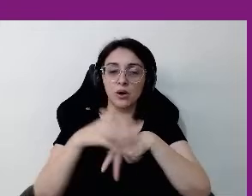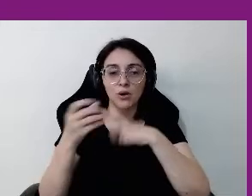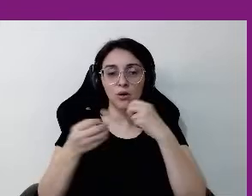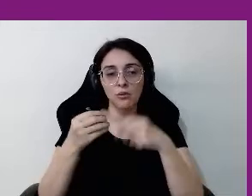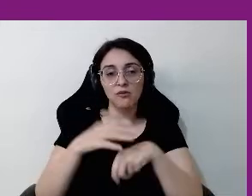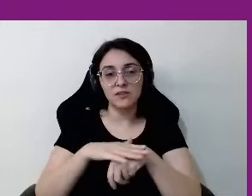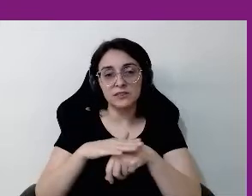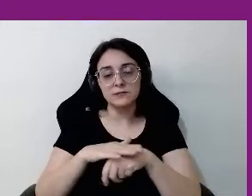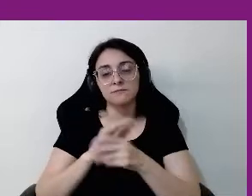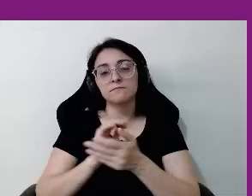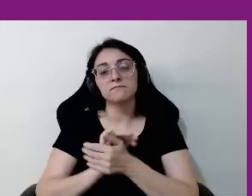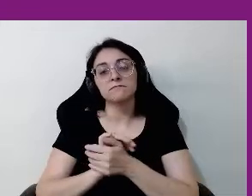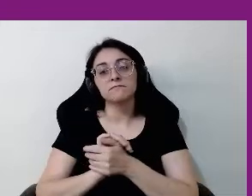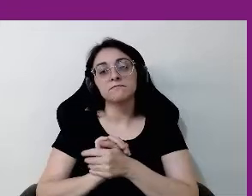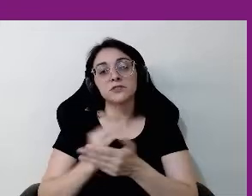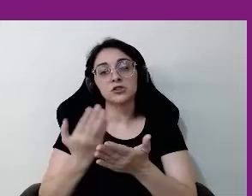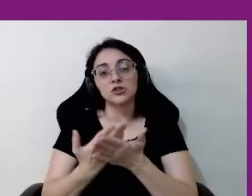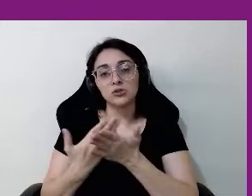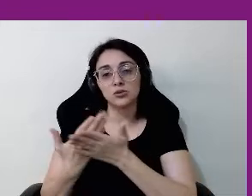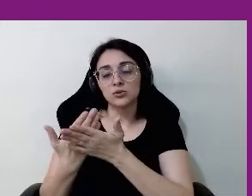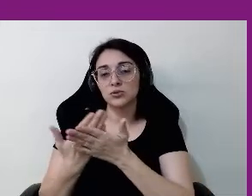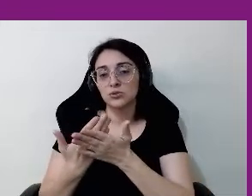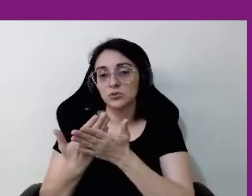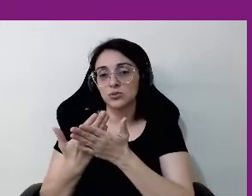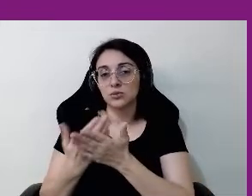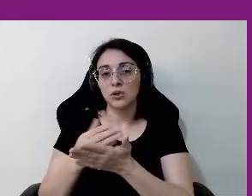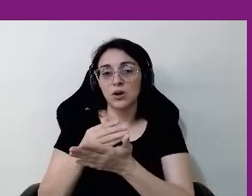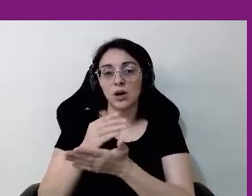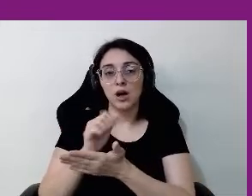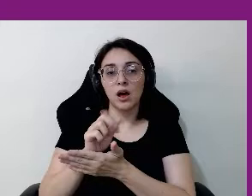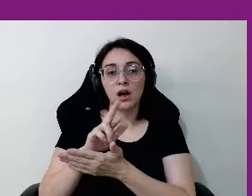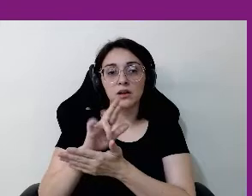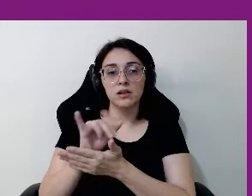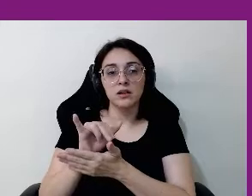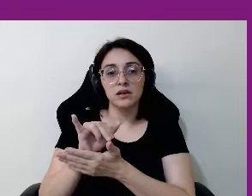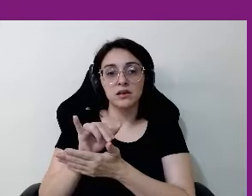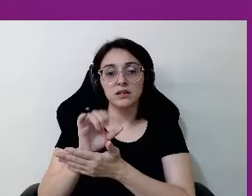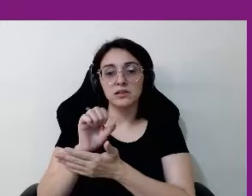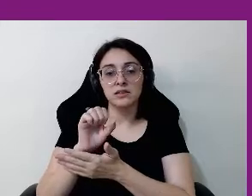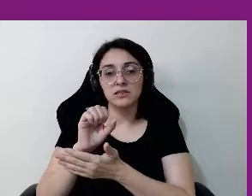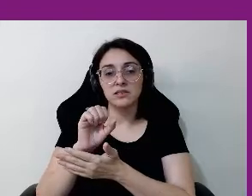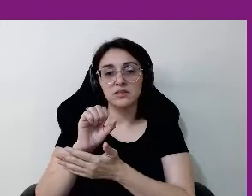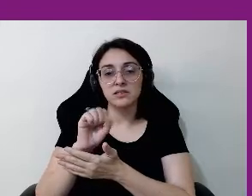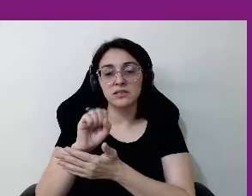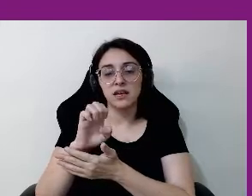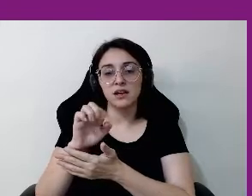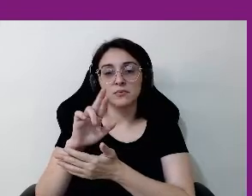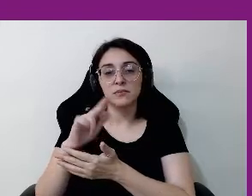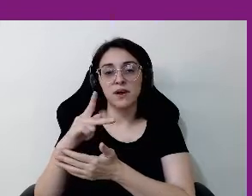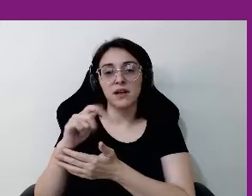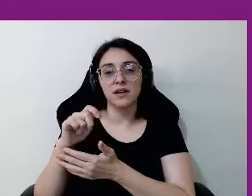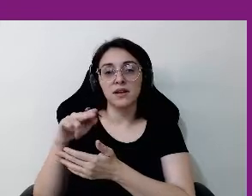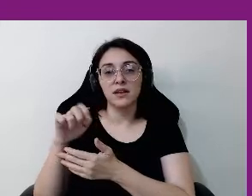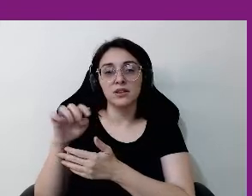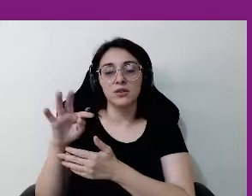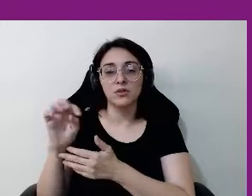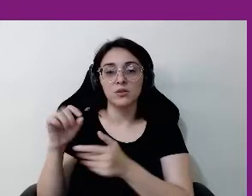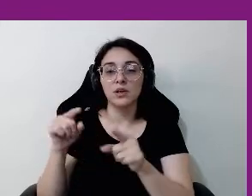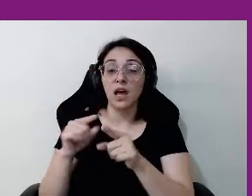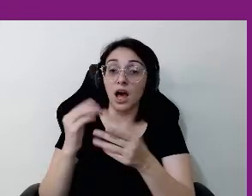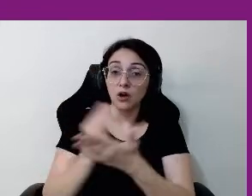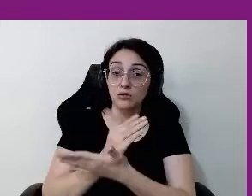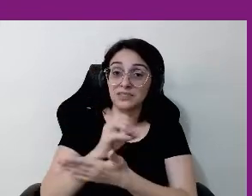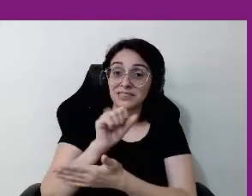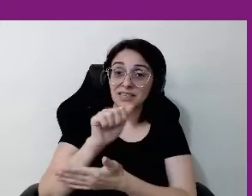é um estudo do Ari Serpa Neto com os pacientes com SARA, mas também pacientes